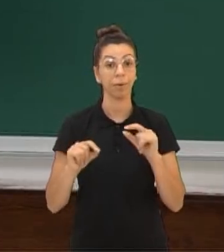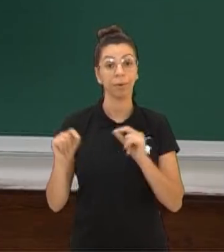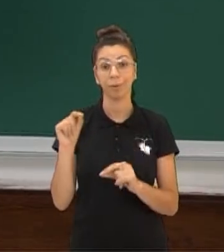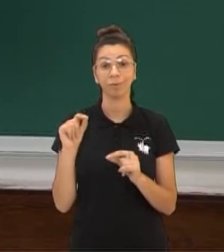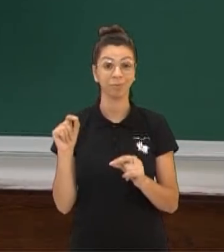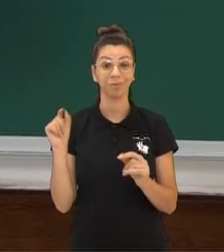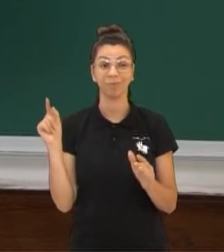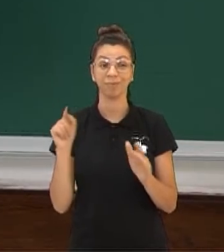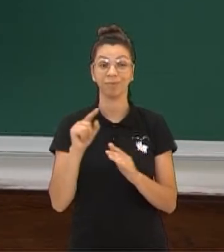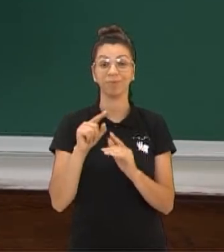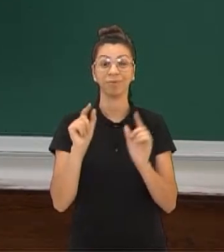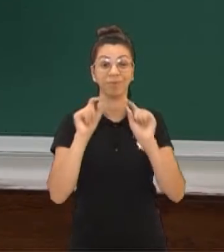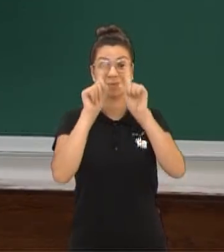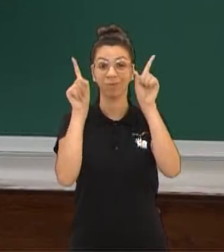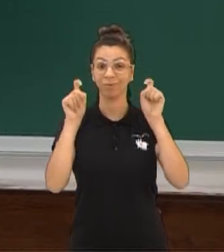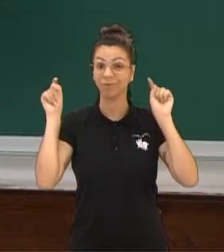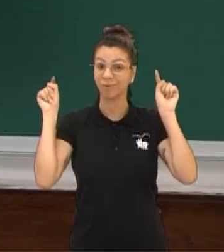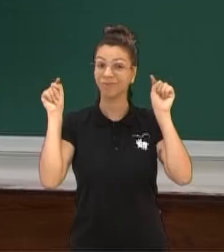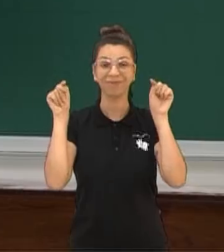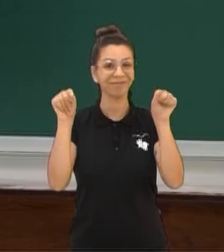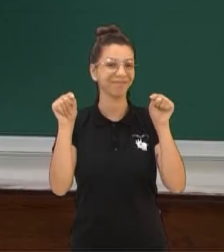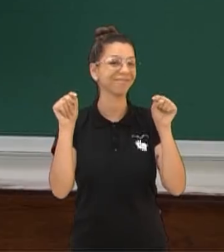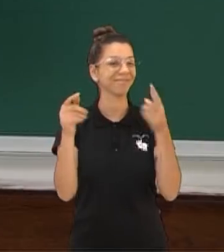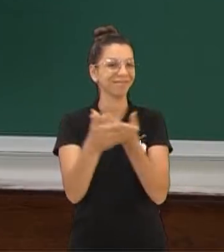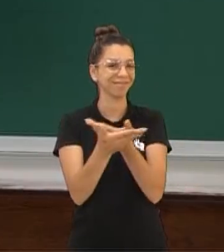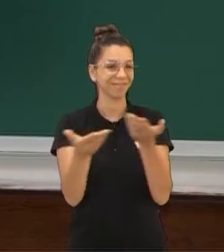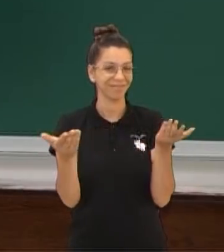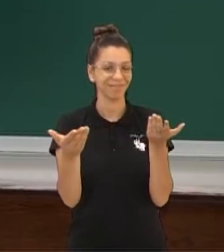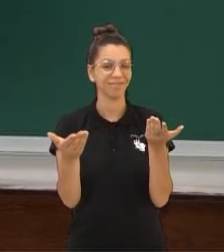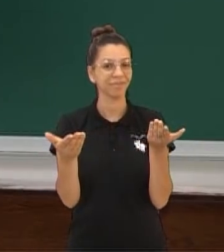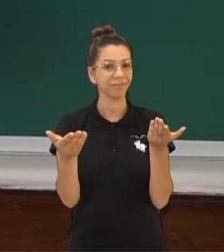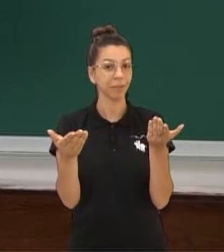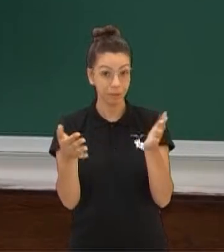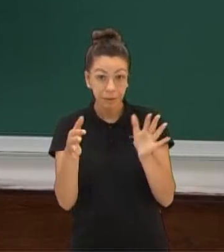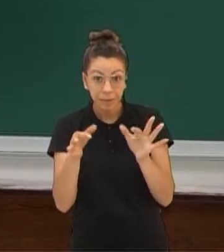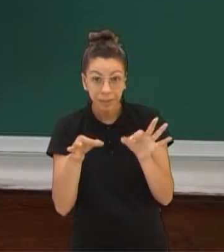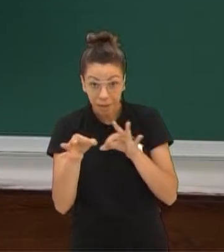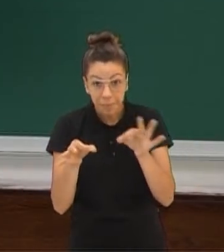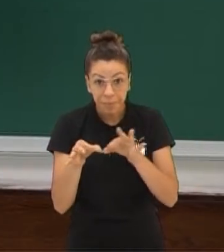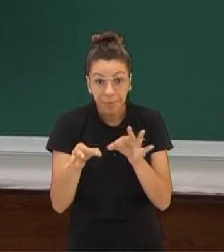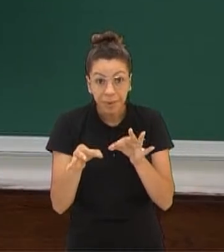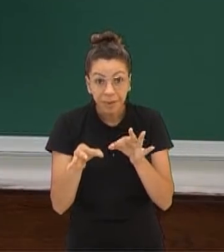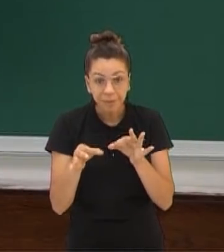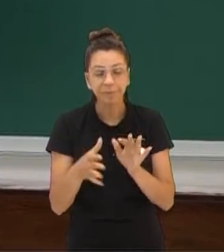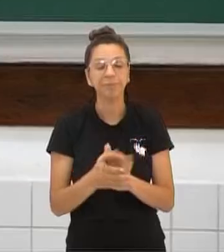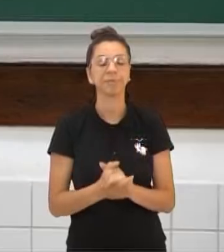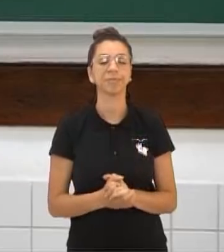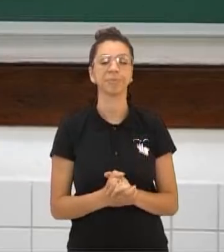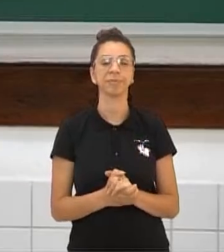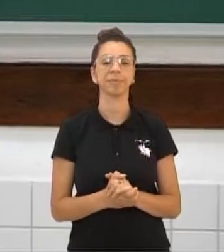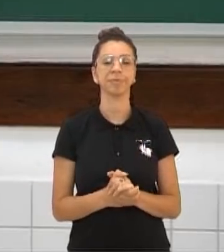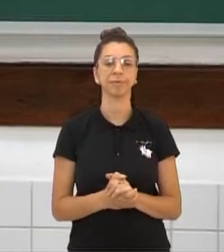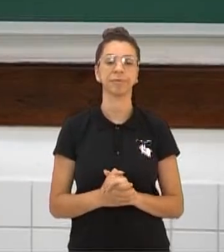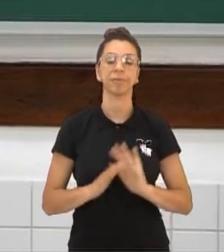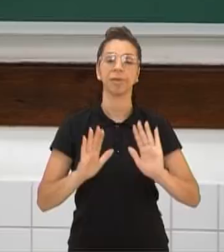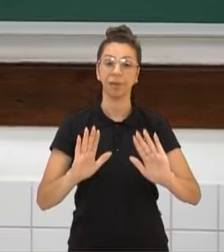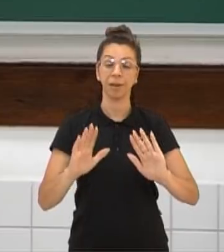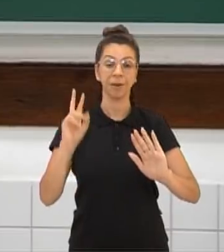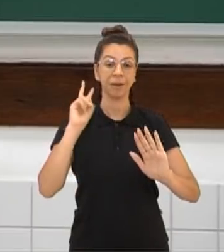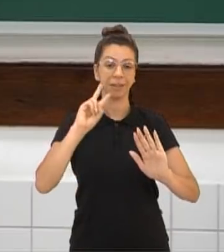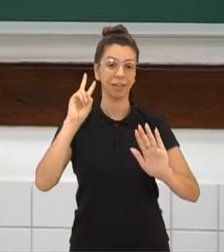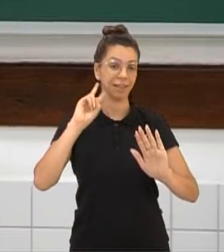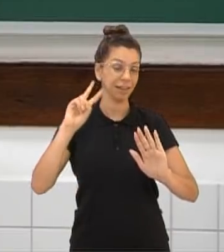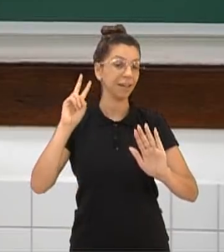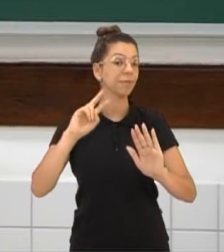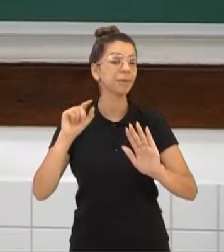para o nosso quiz. Ready for quiz? Vocês estão prontos para o nosso quiz? Lembre, gente, que olha, o